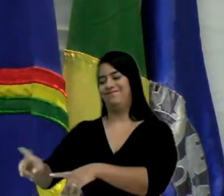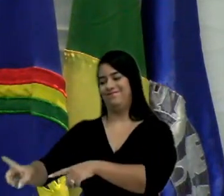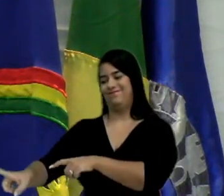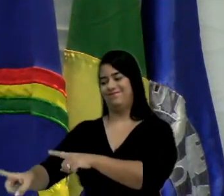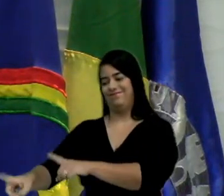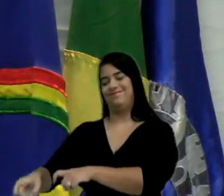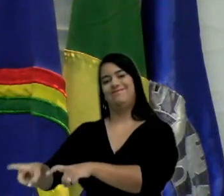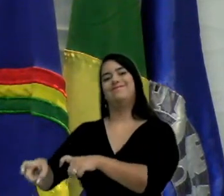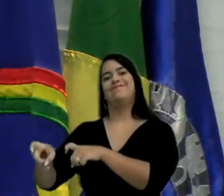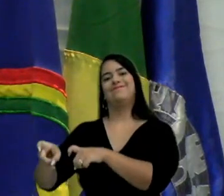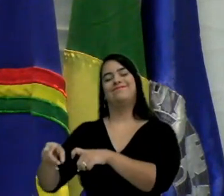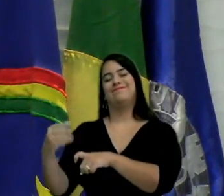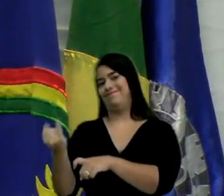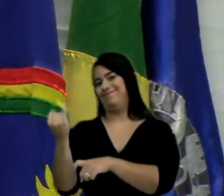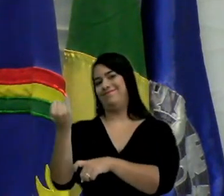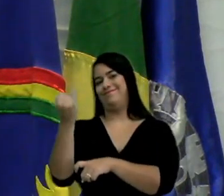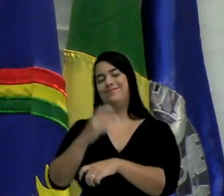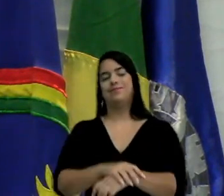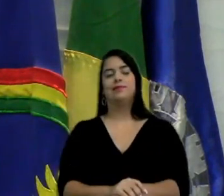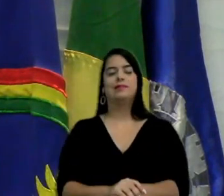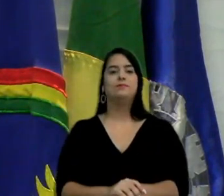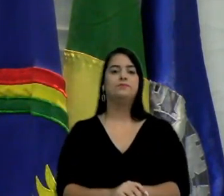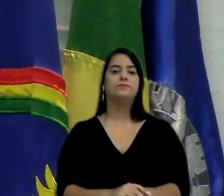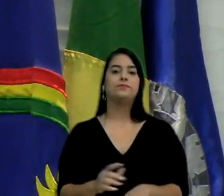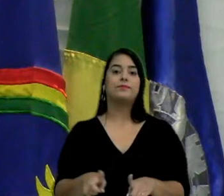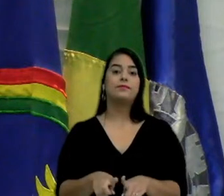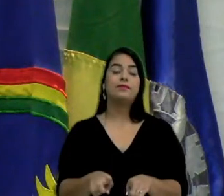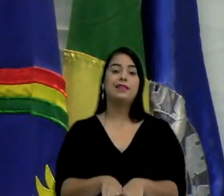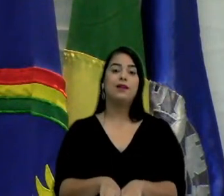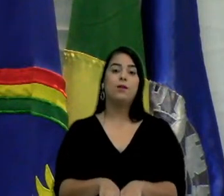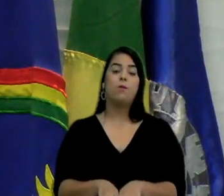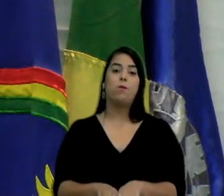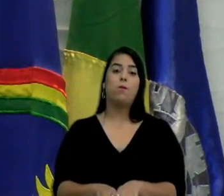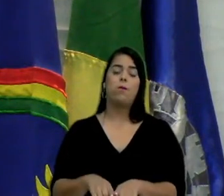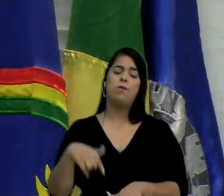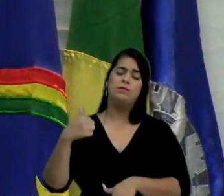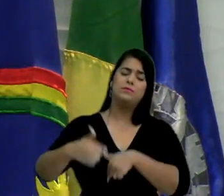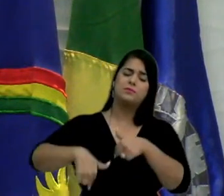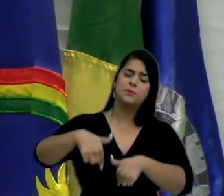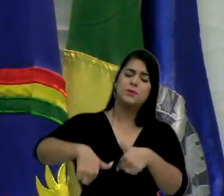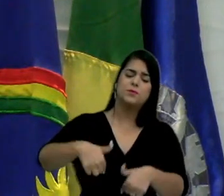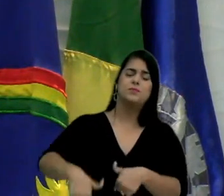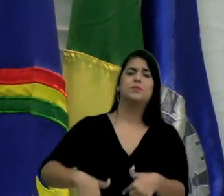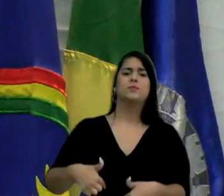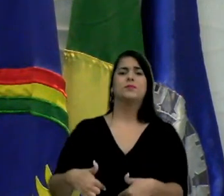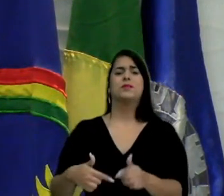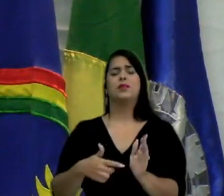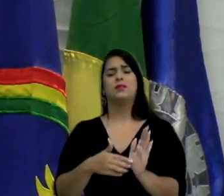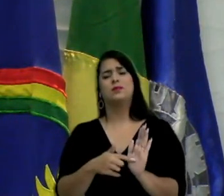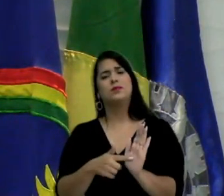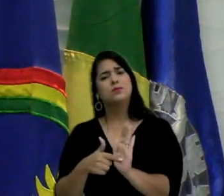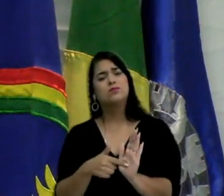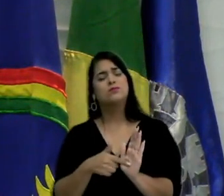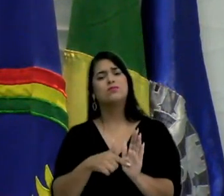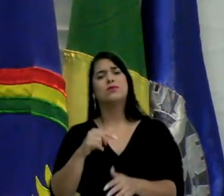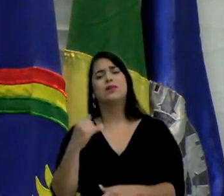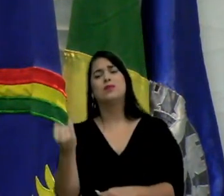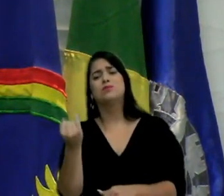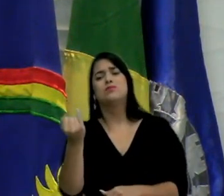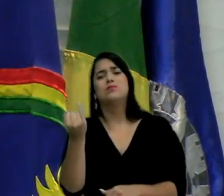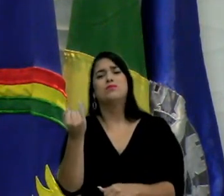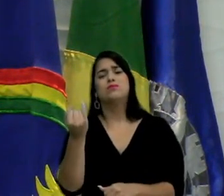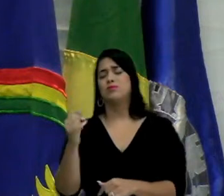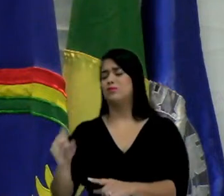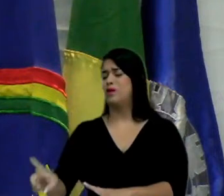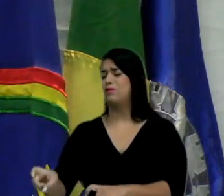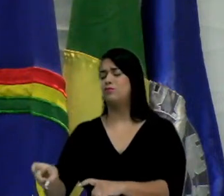importa e Graças também né Nosa de tá aqui de mostrar a importância que tem a agricultura familiar para o